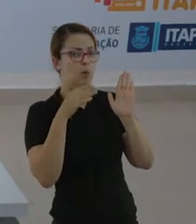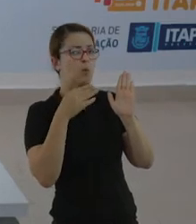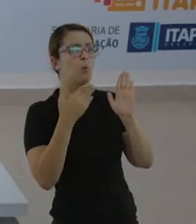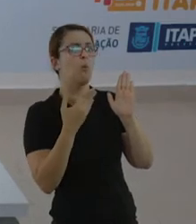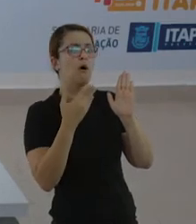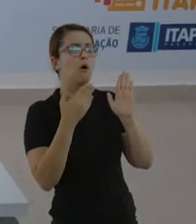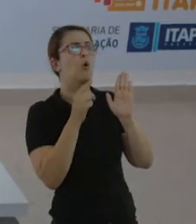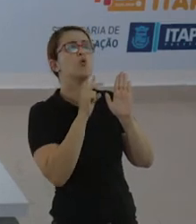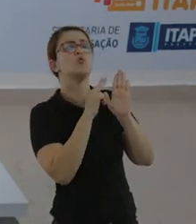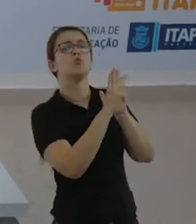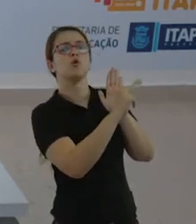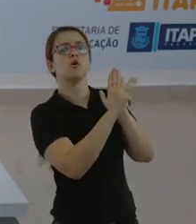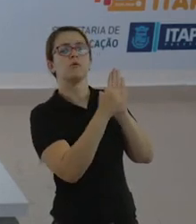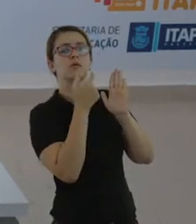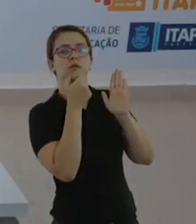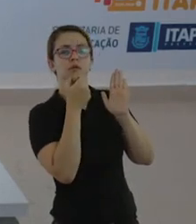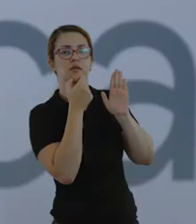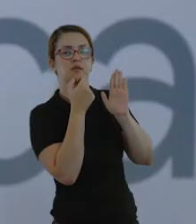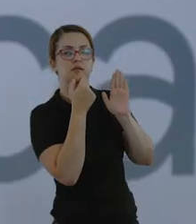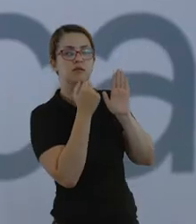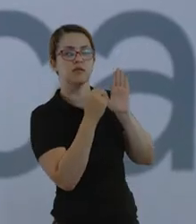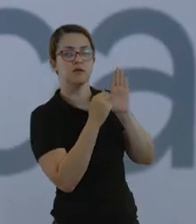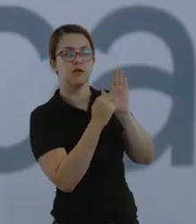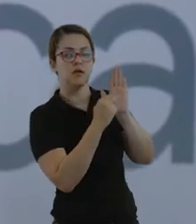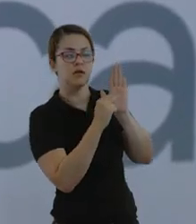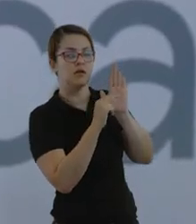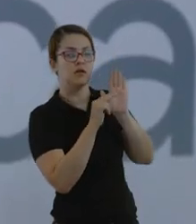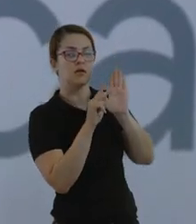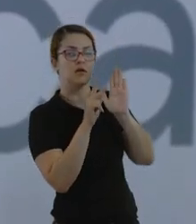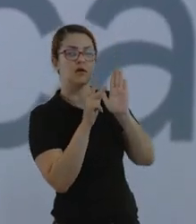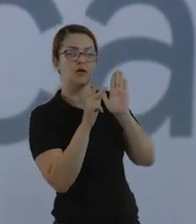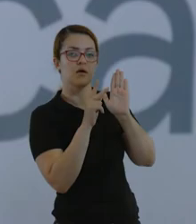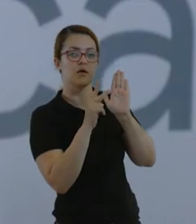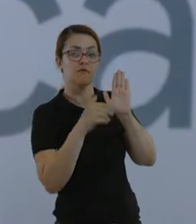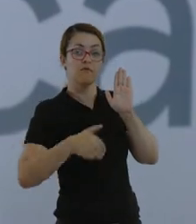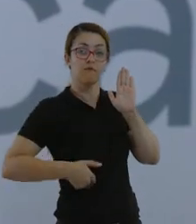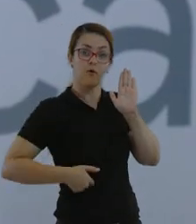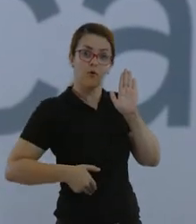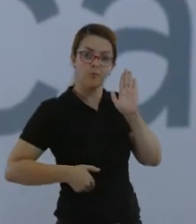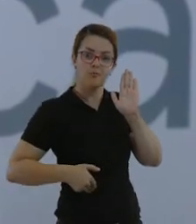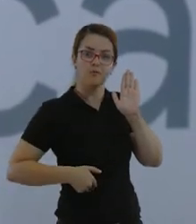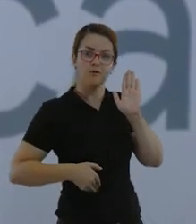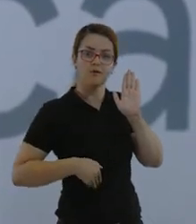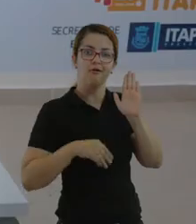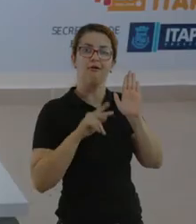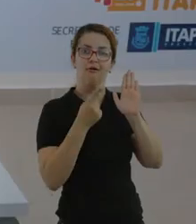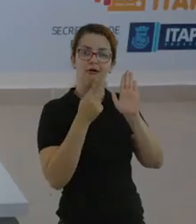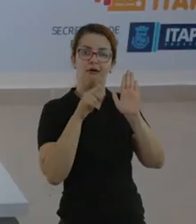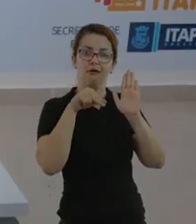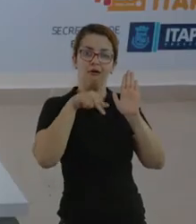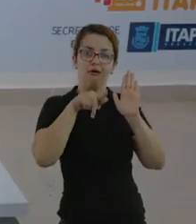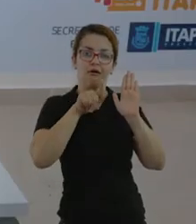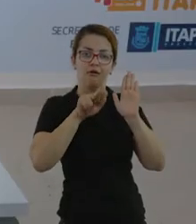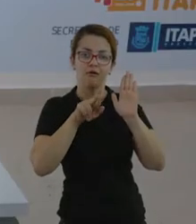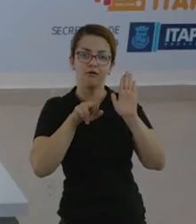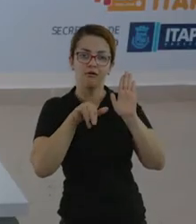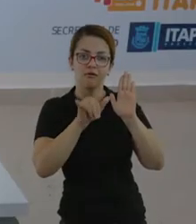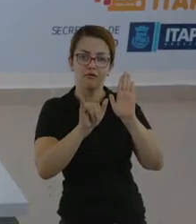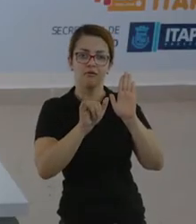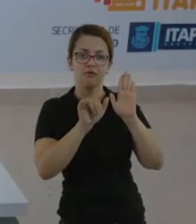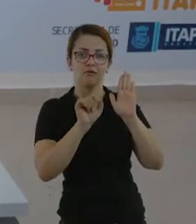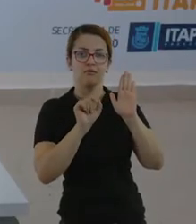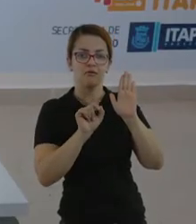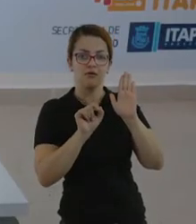Olha, esse daqui. Como se pronuncia esta palavra mesmo? Repete comigo. Hungry. Como